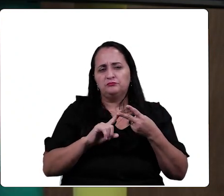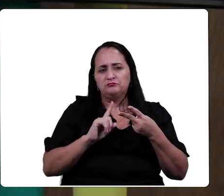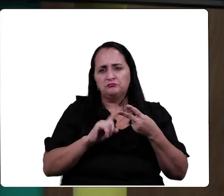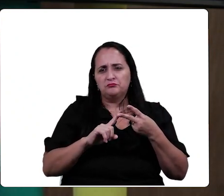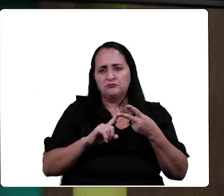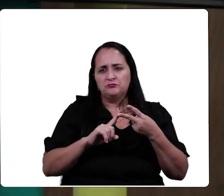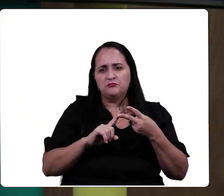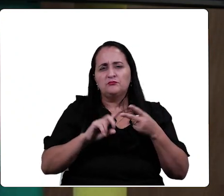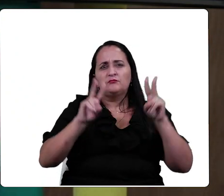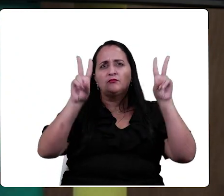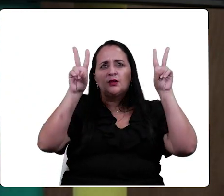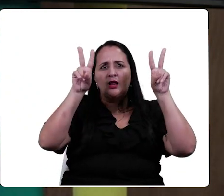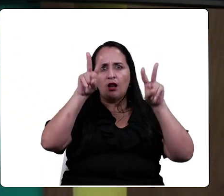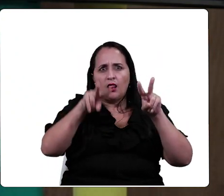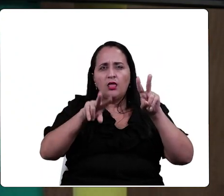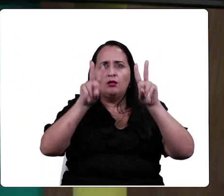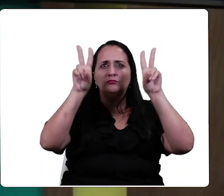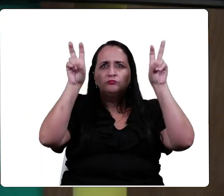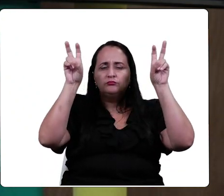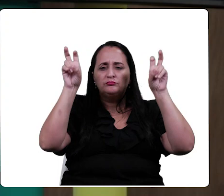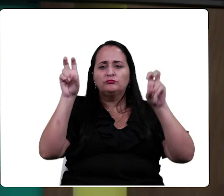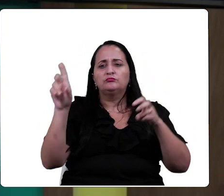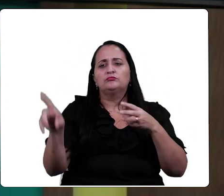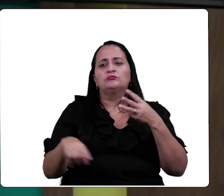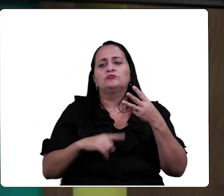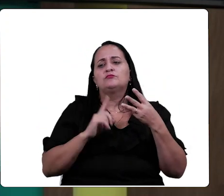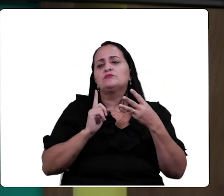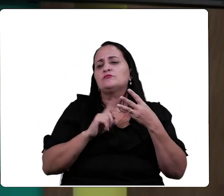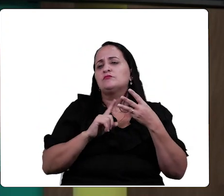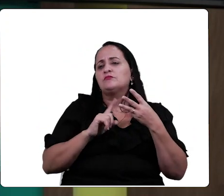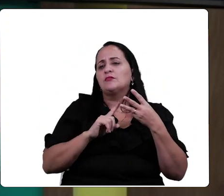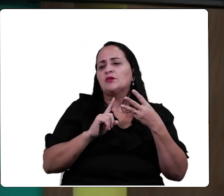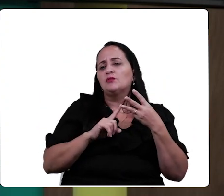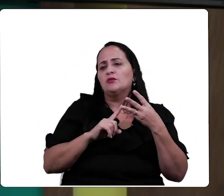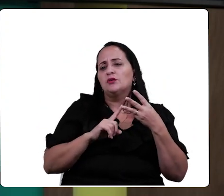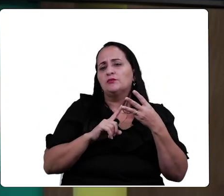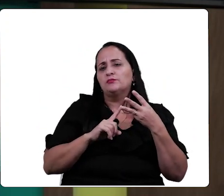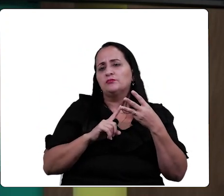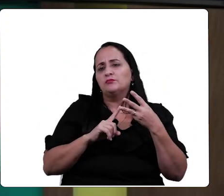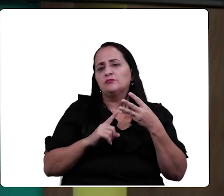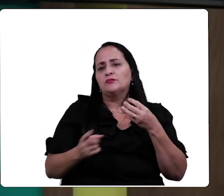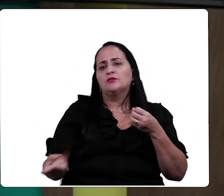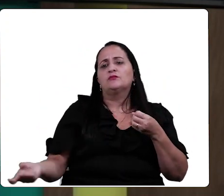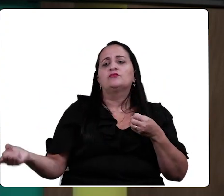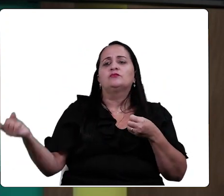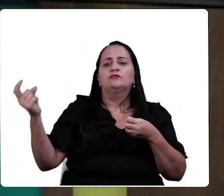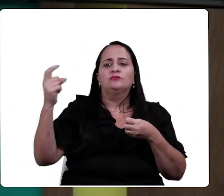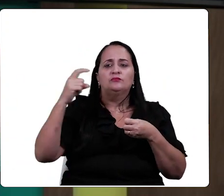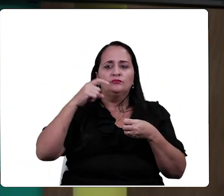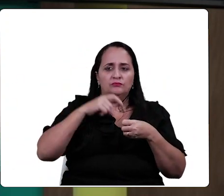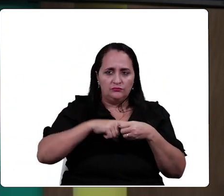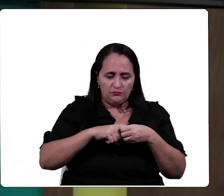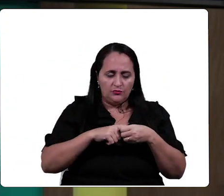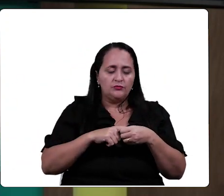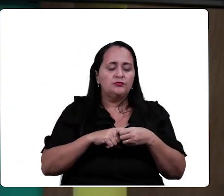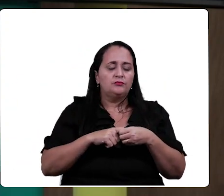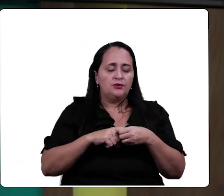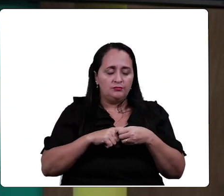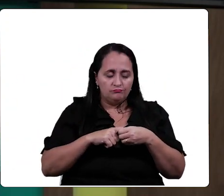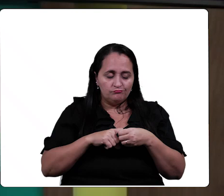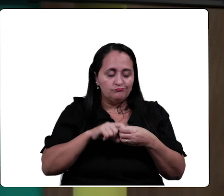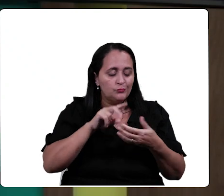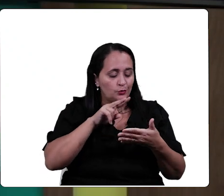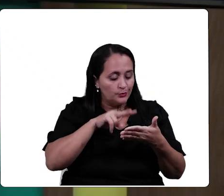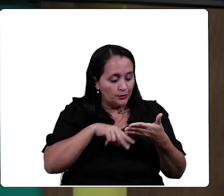Eu fiz a leitura do enunciado. E agora eu vou ter que retomar, sim,